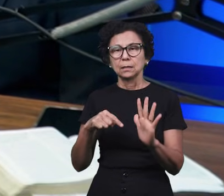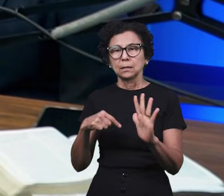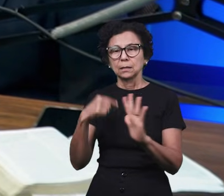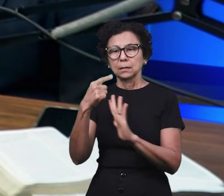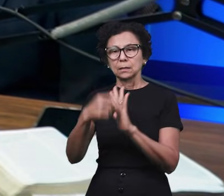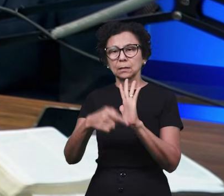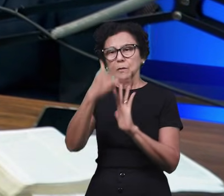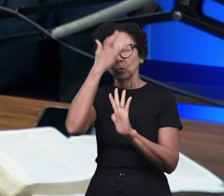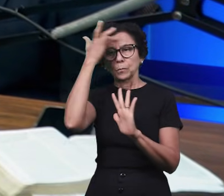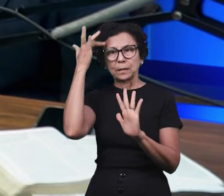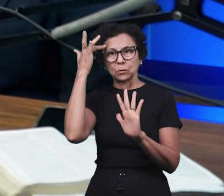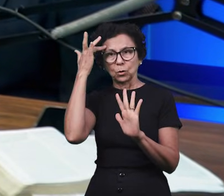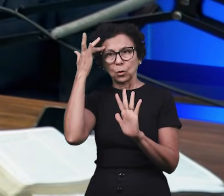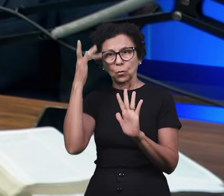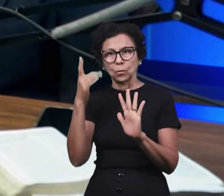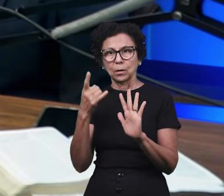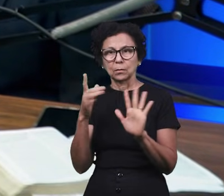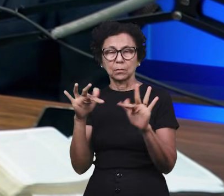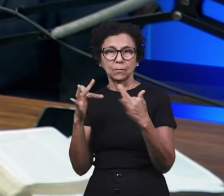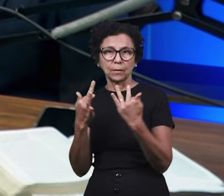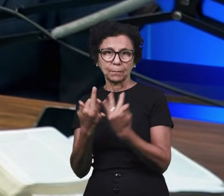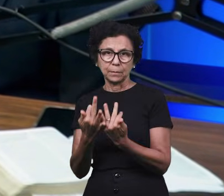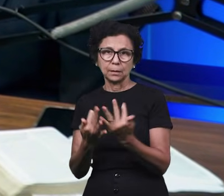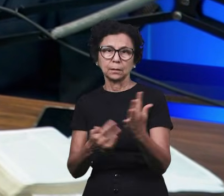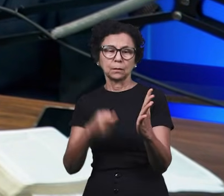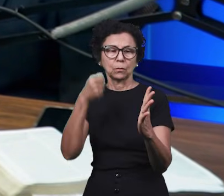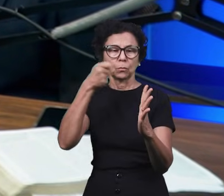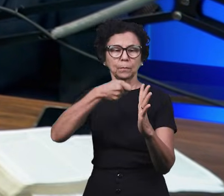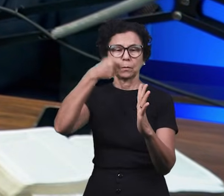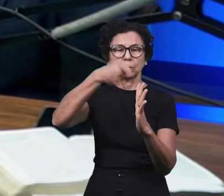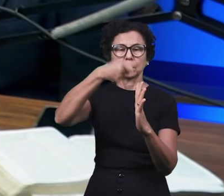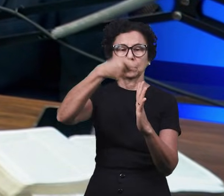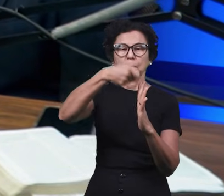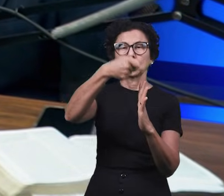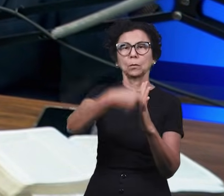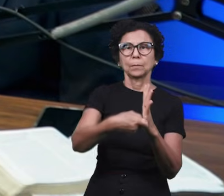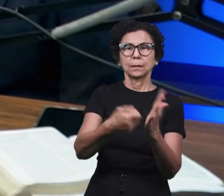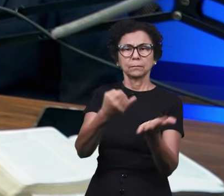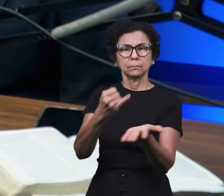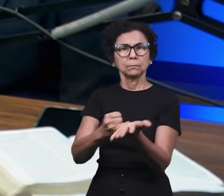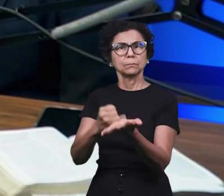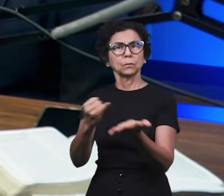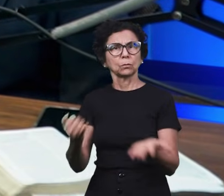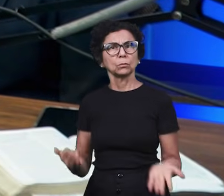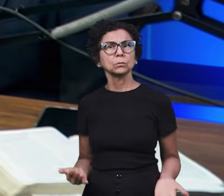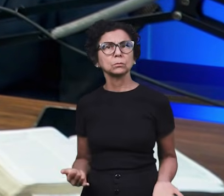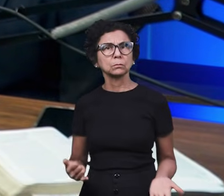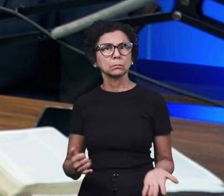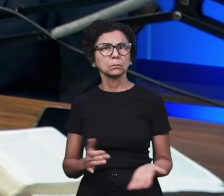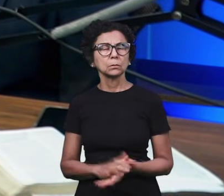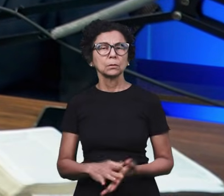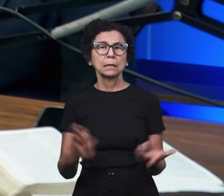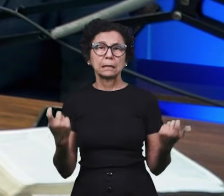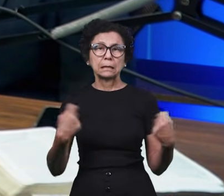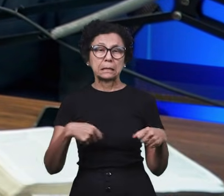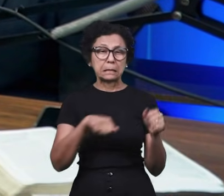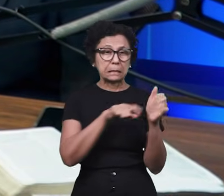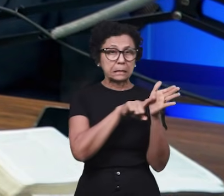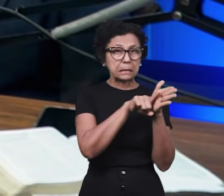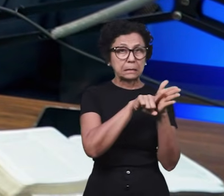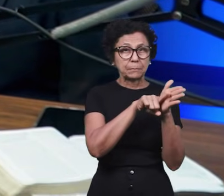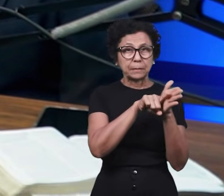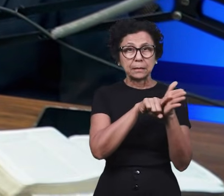você tinha um imposto X a pagar aos romanos por aquelas 5 pessoas. Por isso era necessário que houvesse aquele censo ali, né,